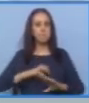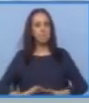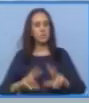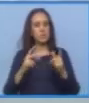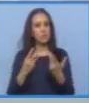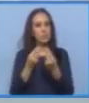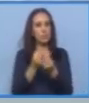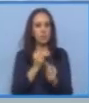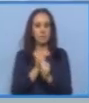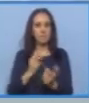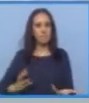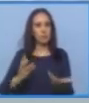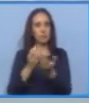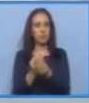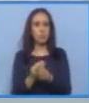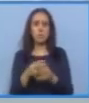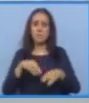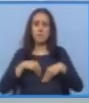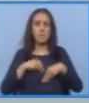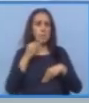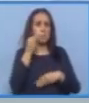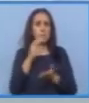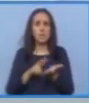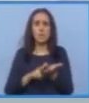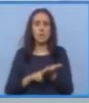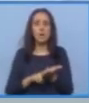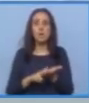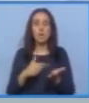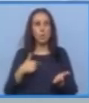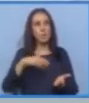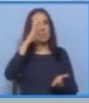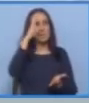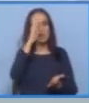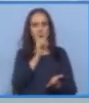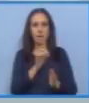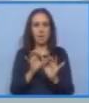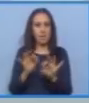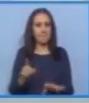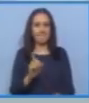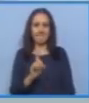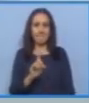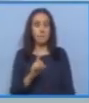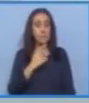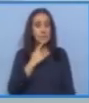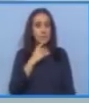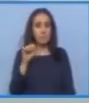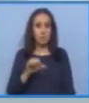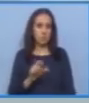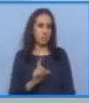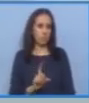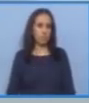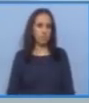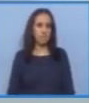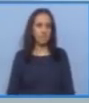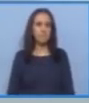conjunto, de trabalharmos em conjunto e de aceitarmos que a realidade não vai ser exatamente como eu imaginava que ela fosse. Não significa que será pior.